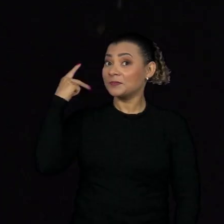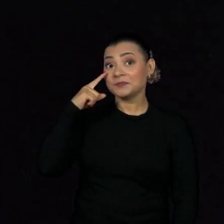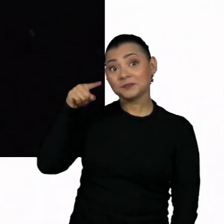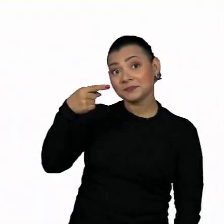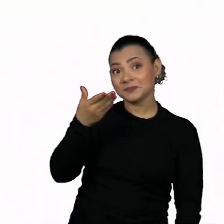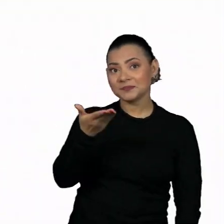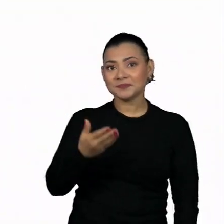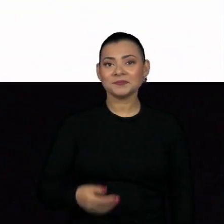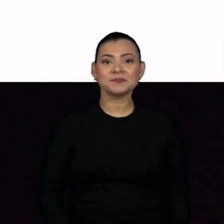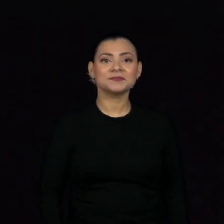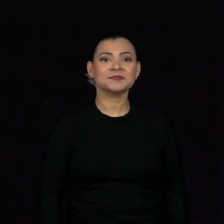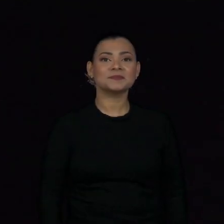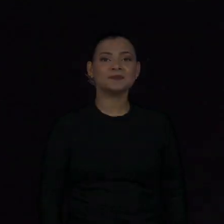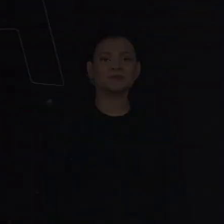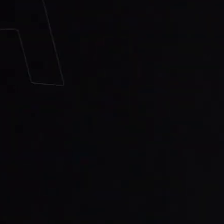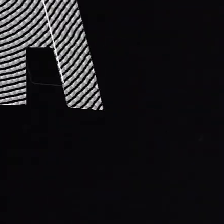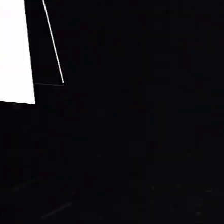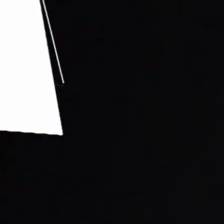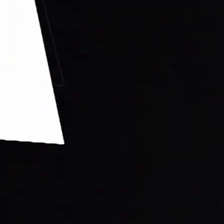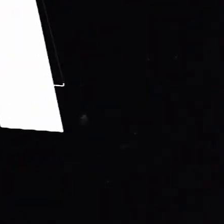já.